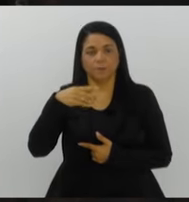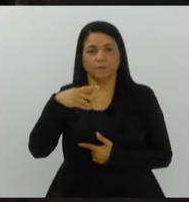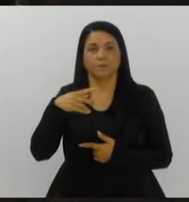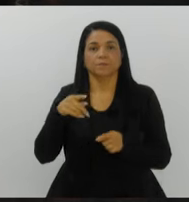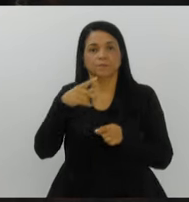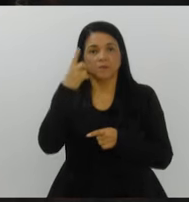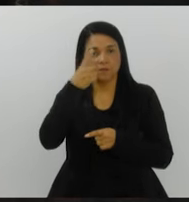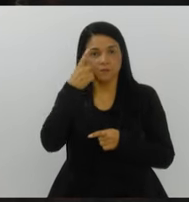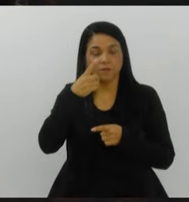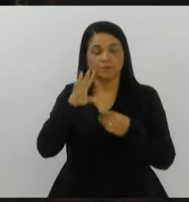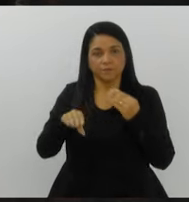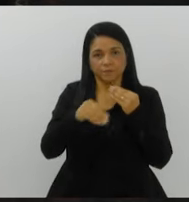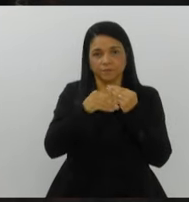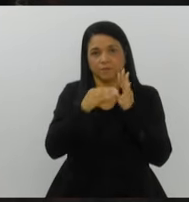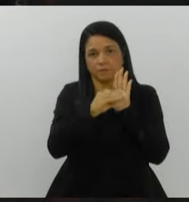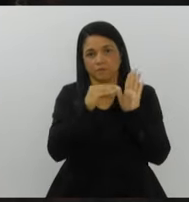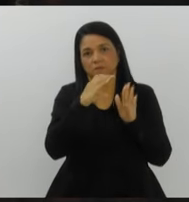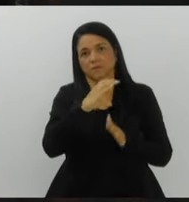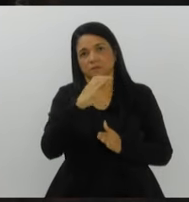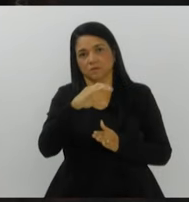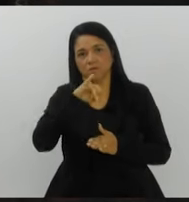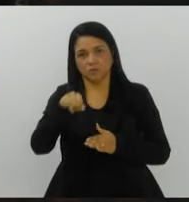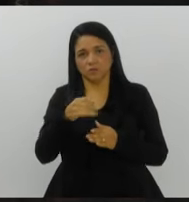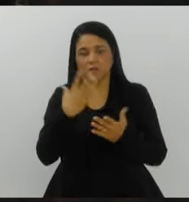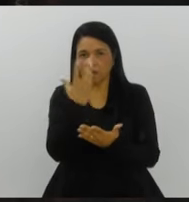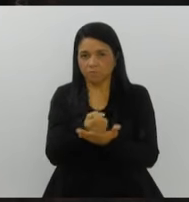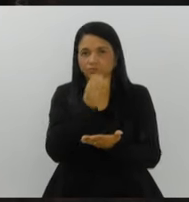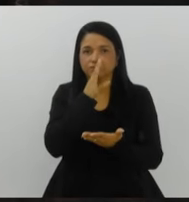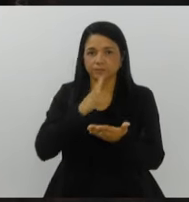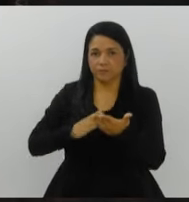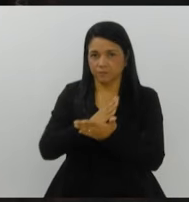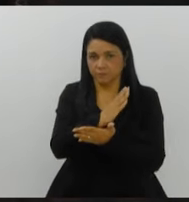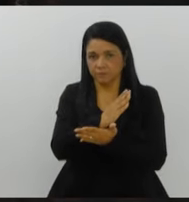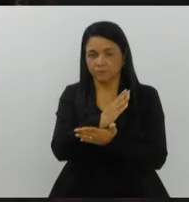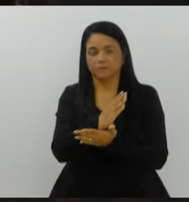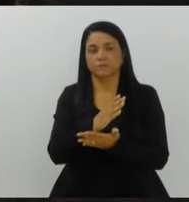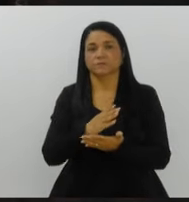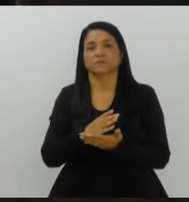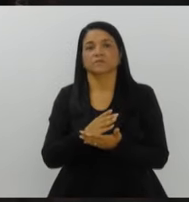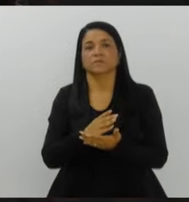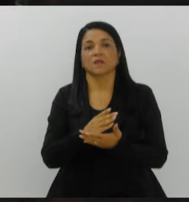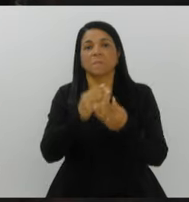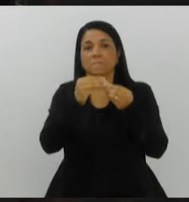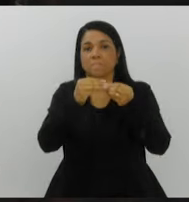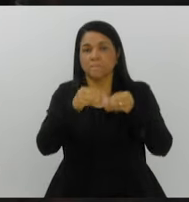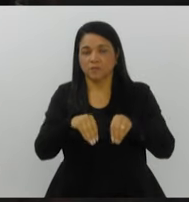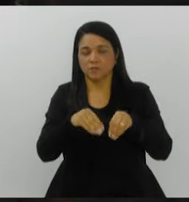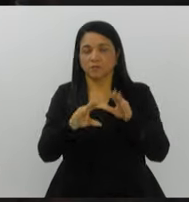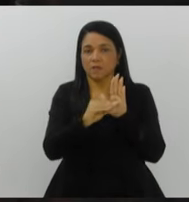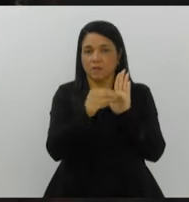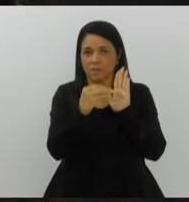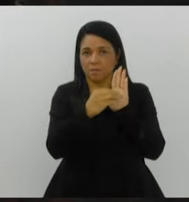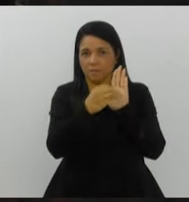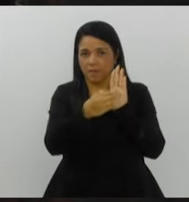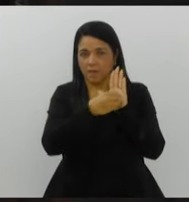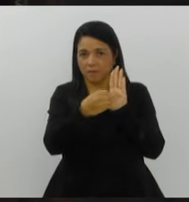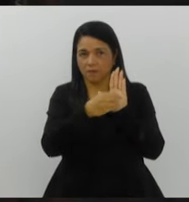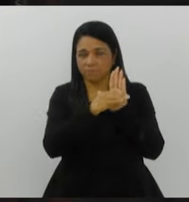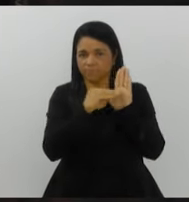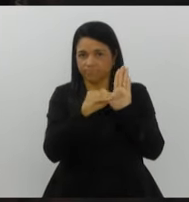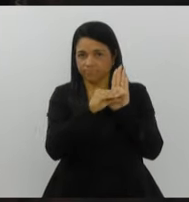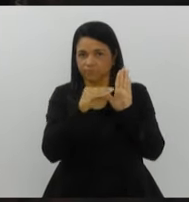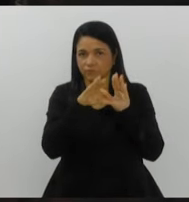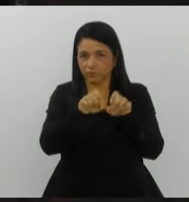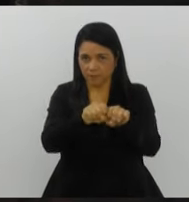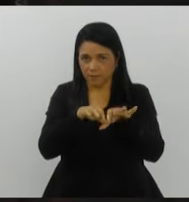da CCJ. Senhores que aprovam, permaneçam como estão. Aprovado. Fica prejudicada a emenda de plenário,